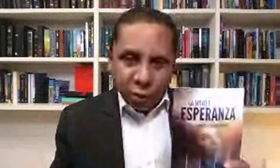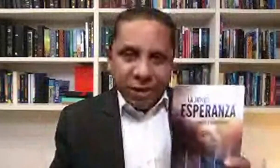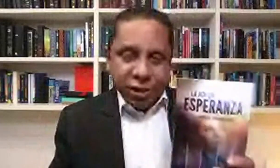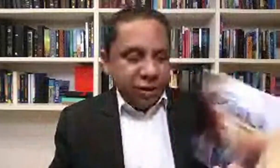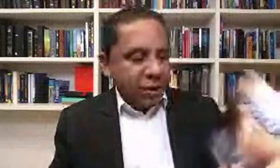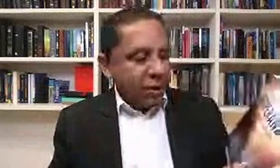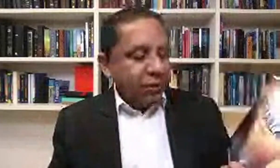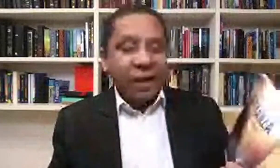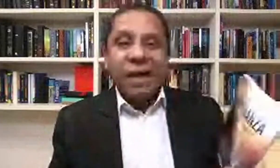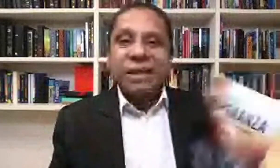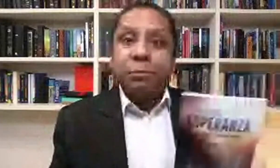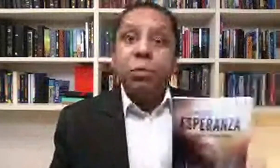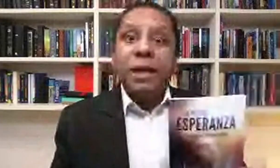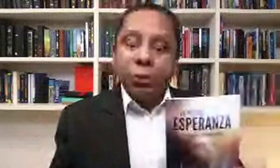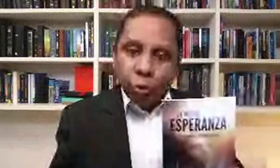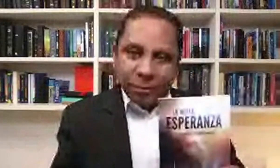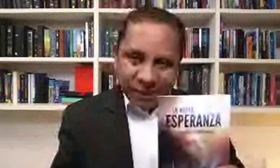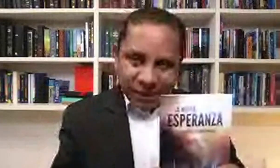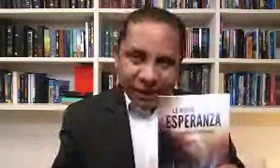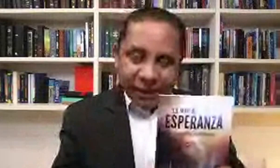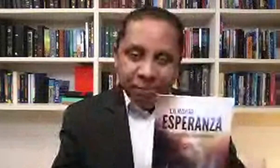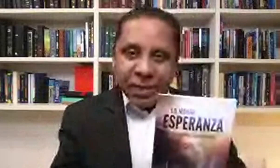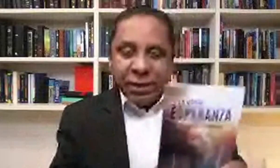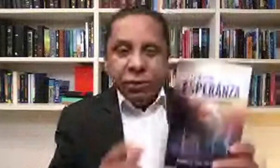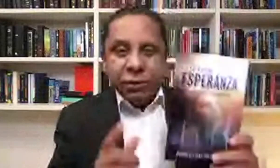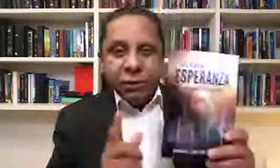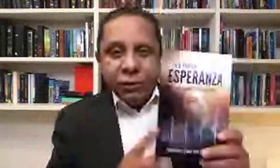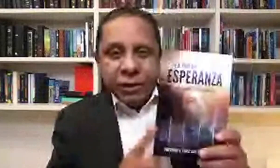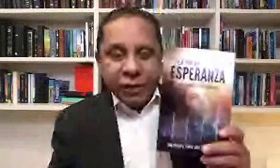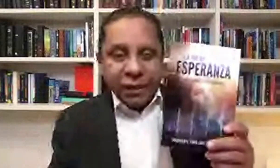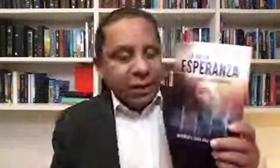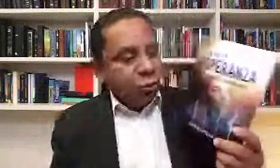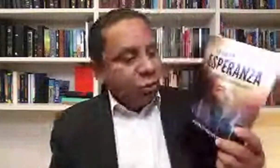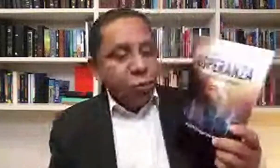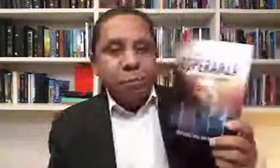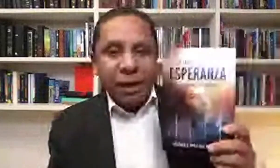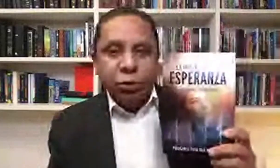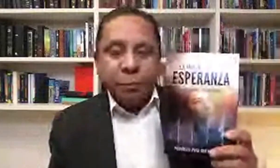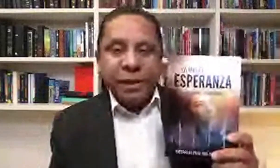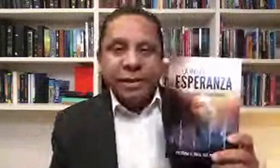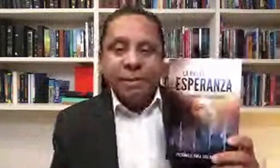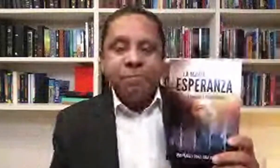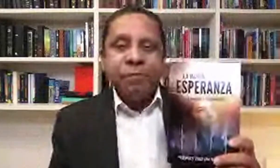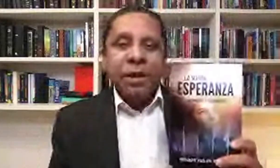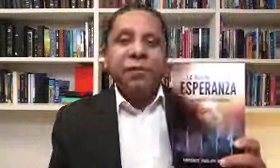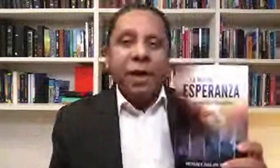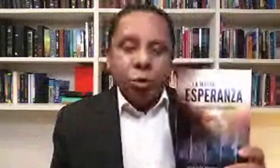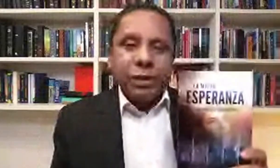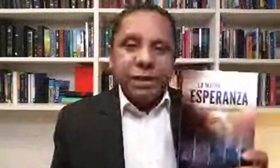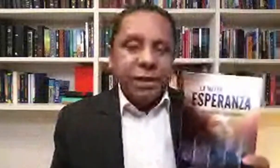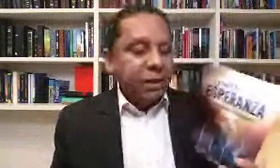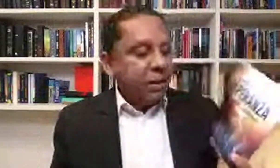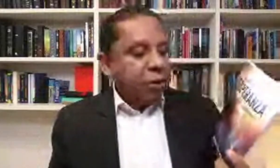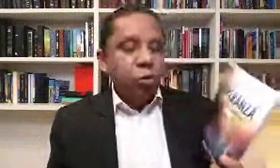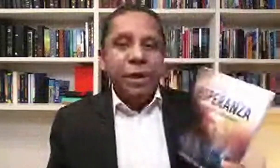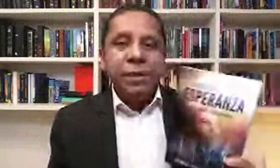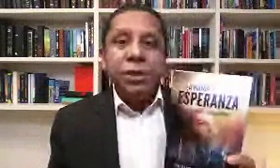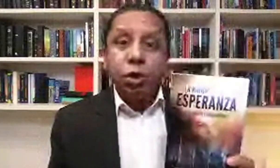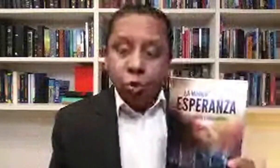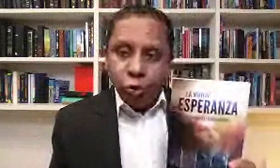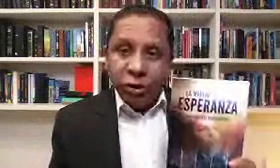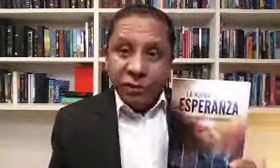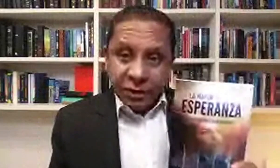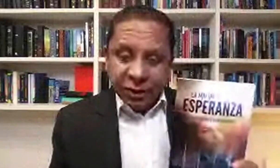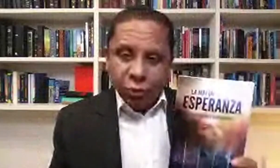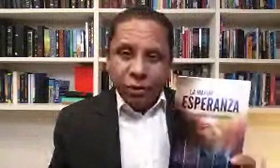Diogo Cavalcante, da Casa Publicadora Brasileira. Então, você fica atento ao Impacto Esperança, que vai acontecer no mês